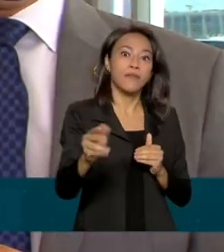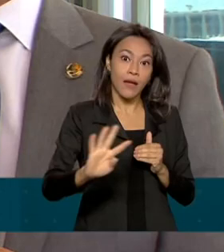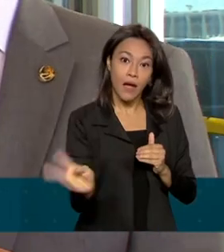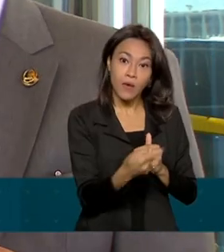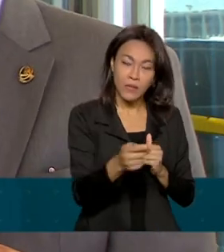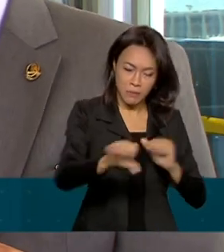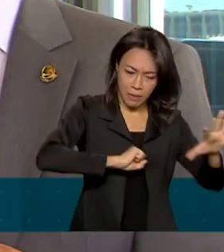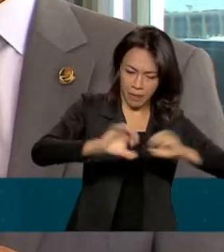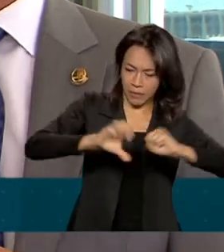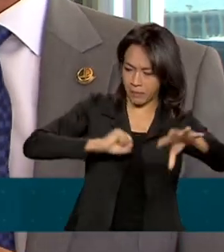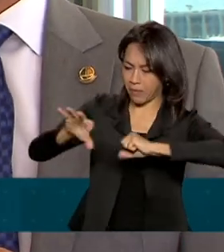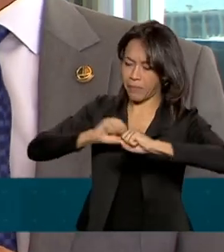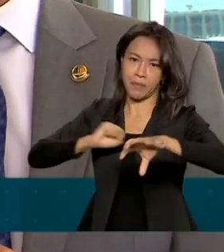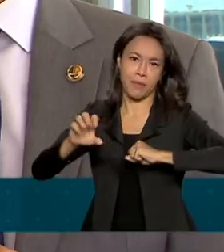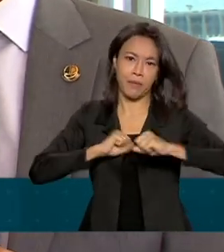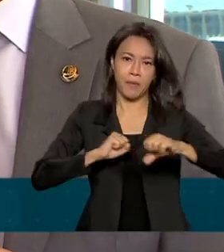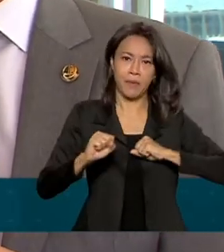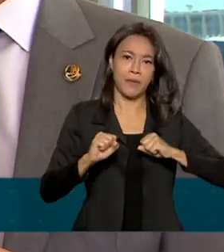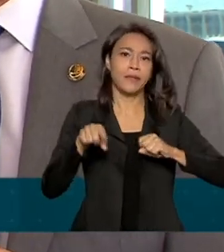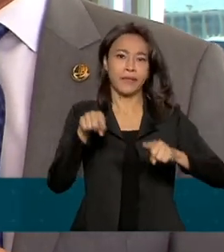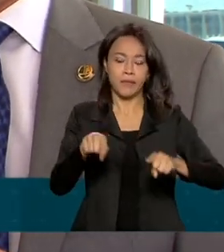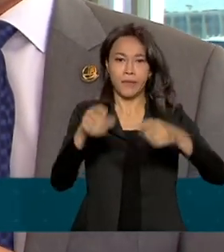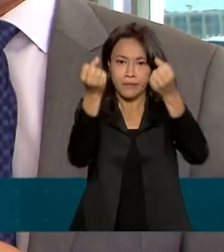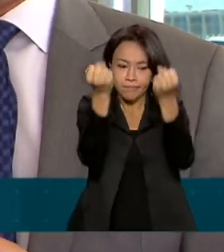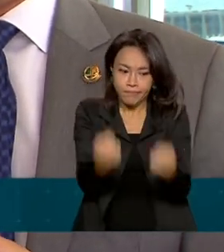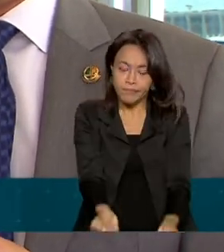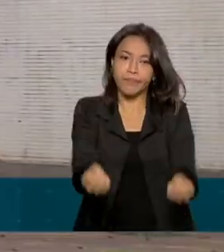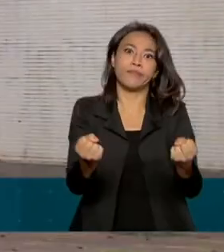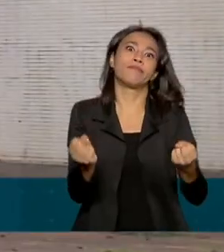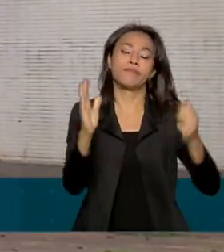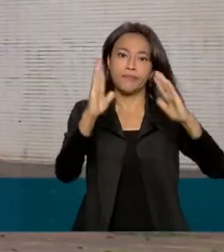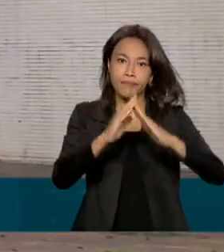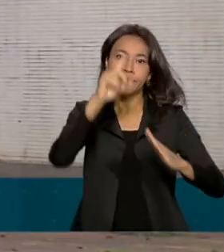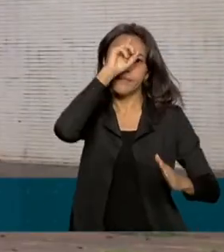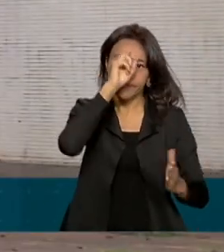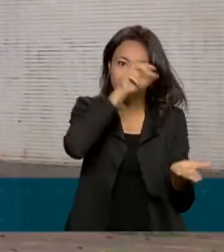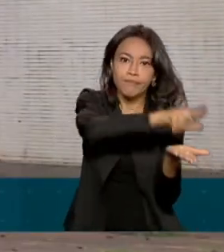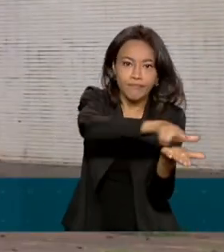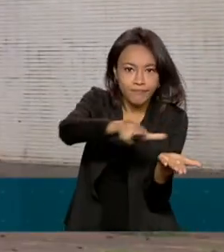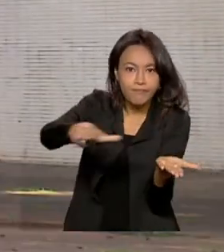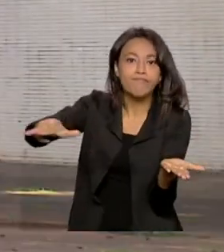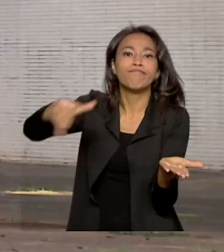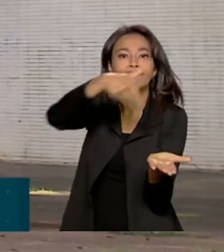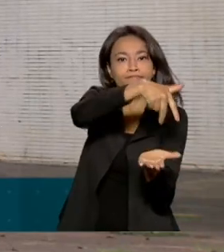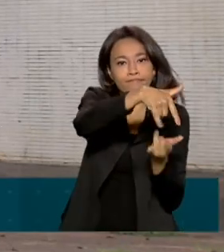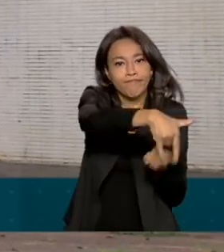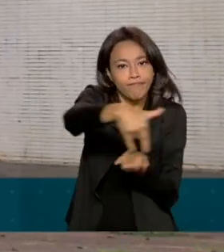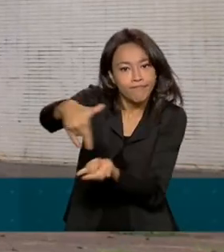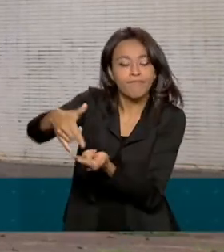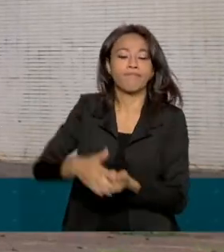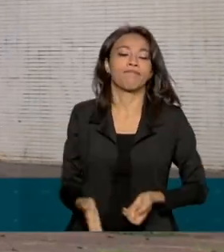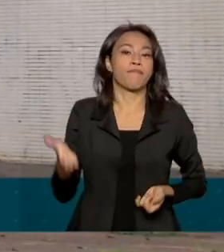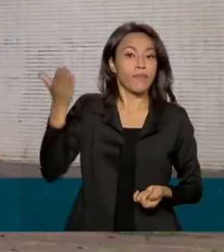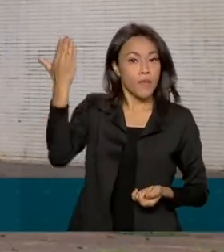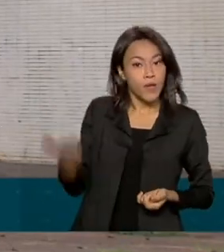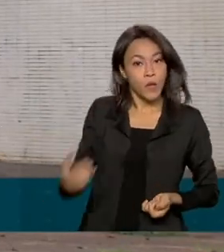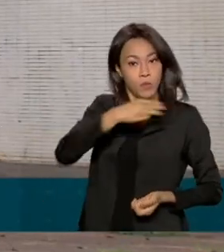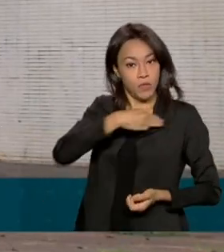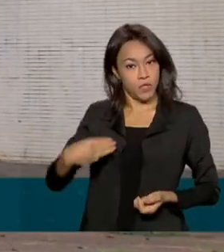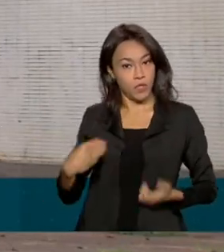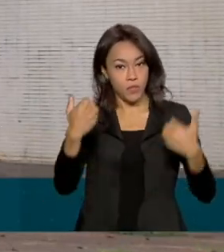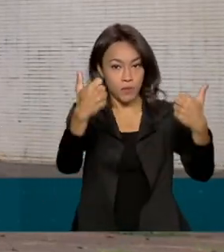casos e, consequentemente, uma maior pressão sobre o sistema de saúde. Sobre a vacinação, o ministro Marcelo Queiroga afirmou que mais